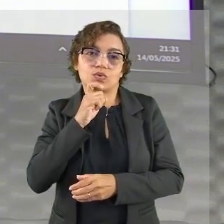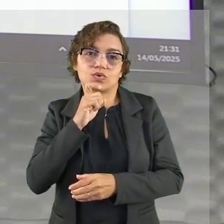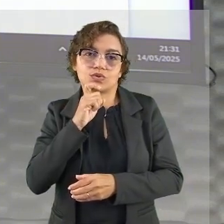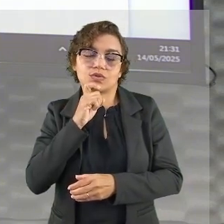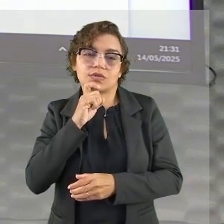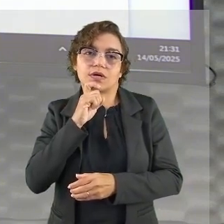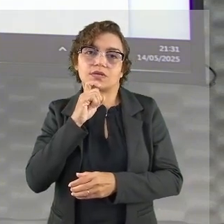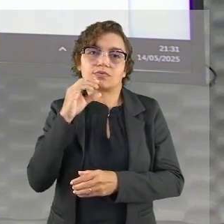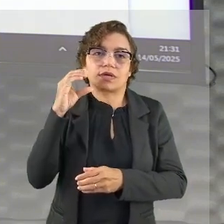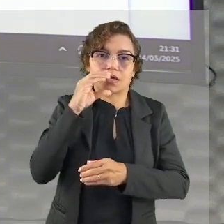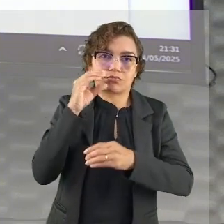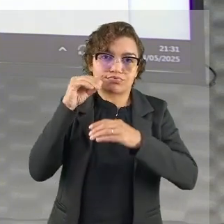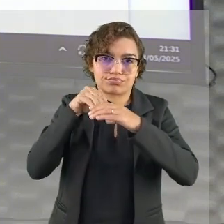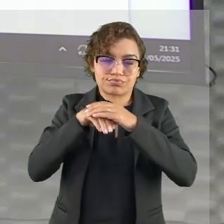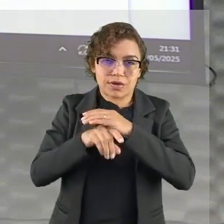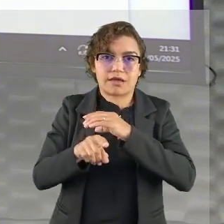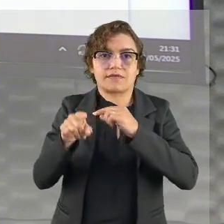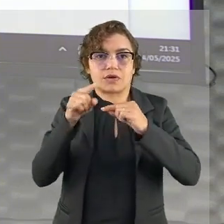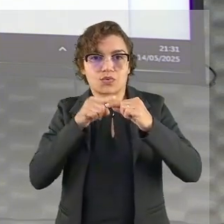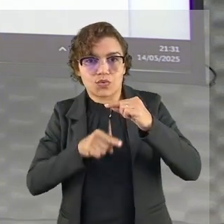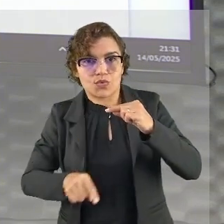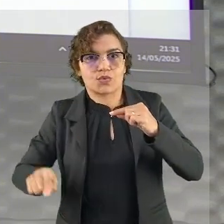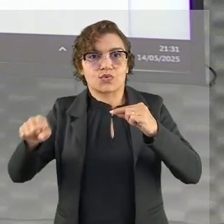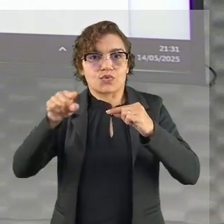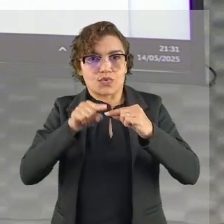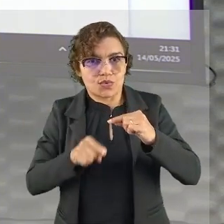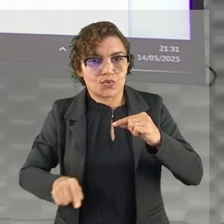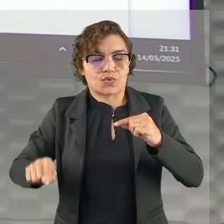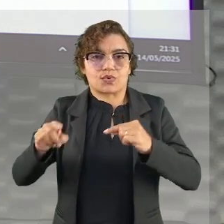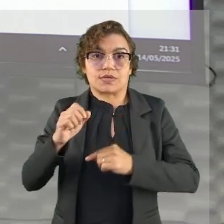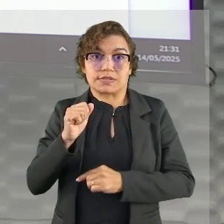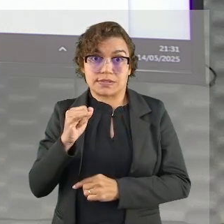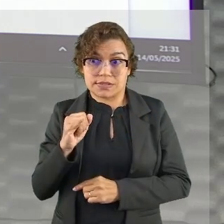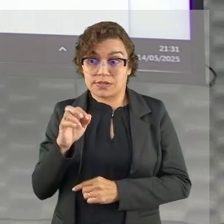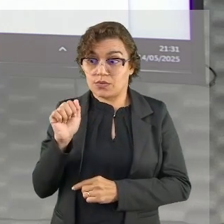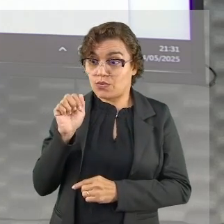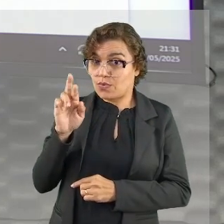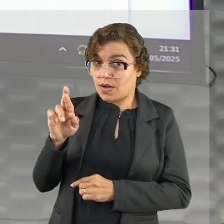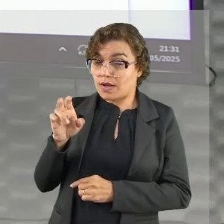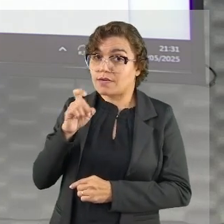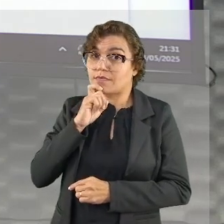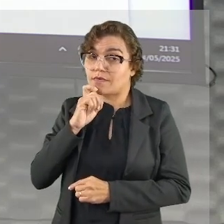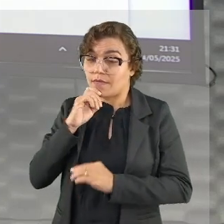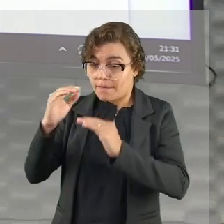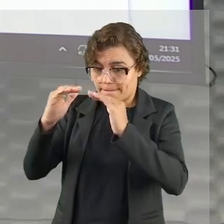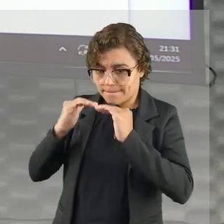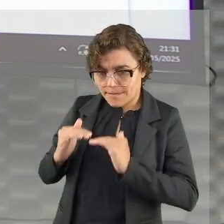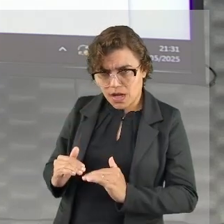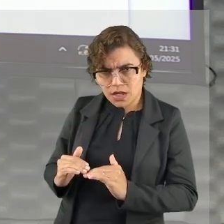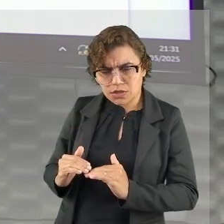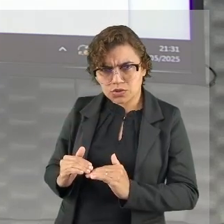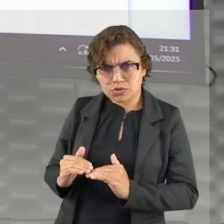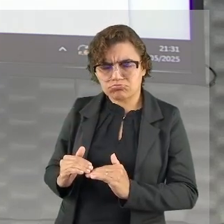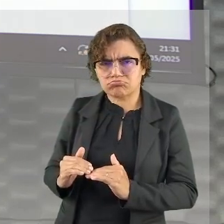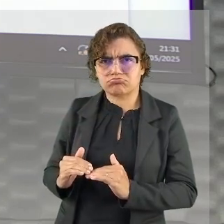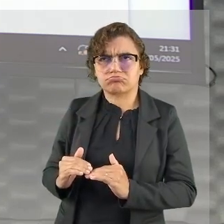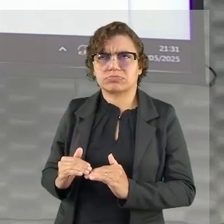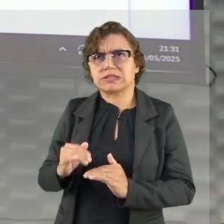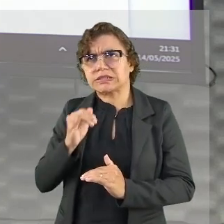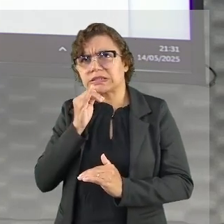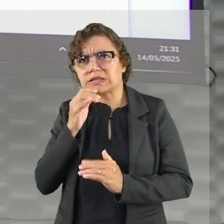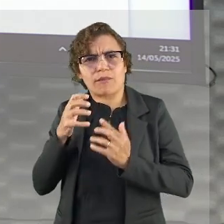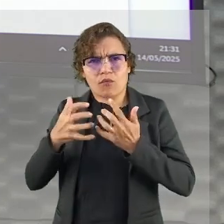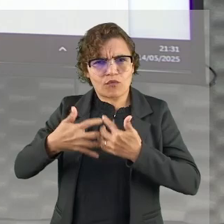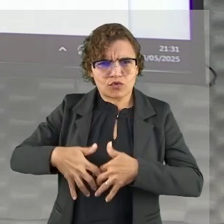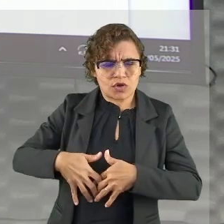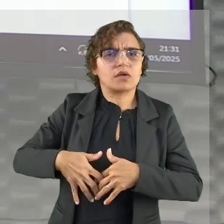fica circulando. Se eu colocar o ar-condicionado embaixo, não é que ele não vá funcionar, ele vai demorar muito para funcionar,